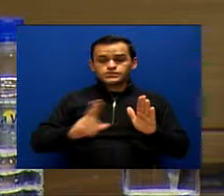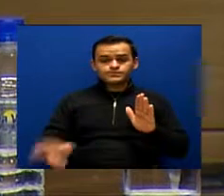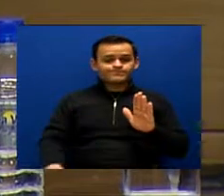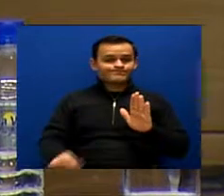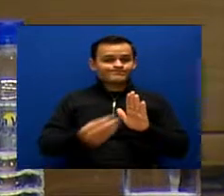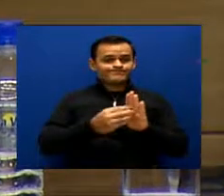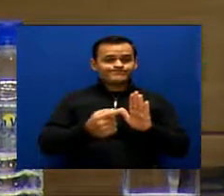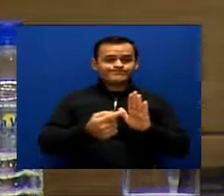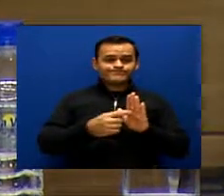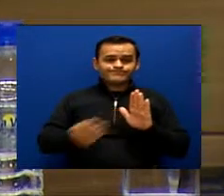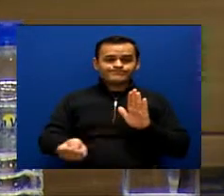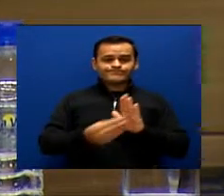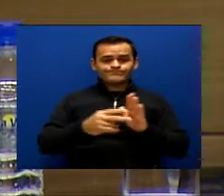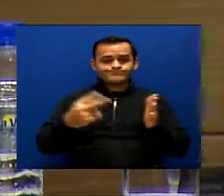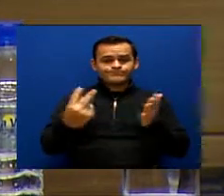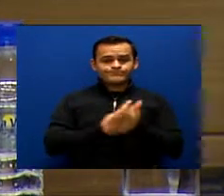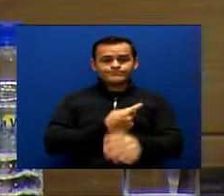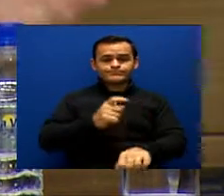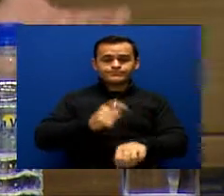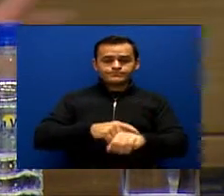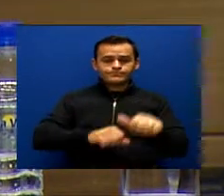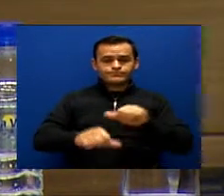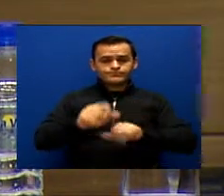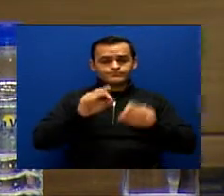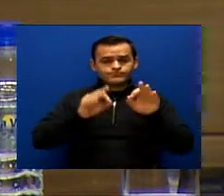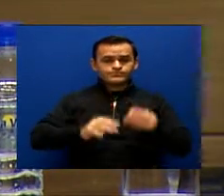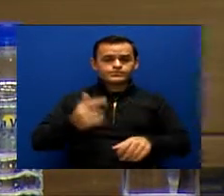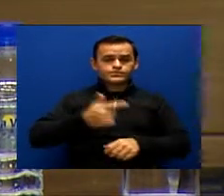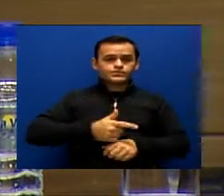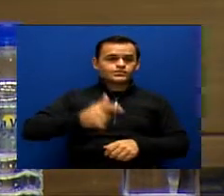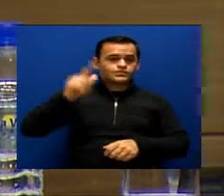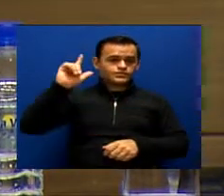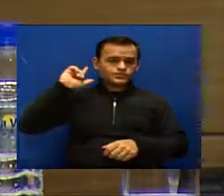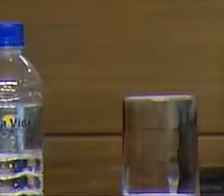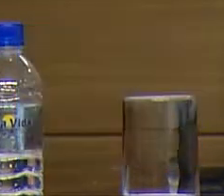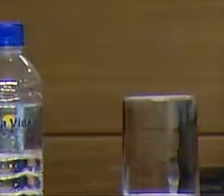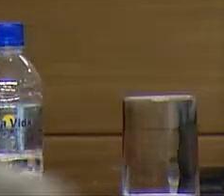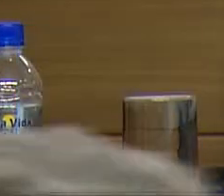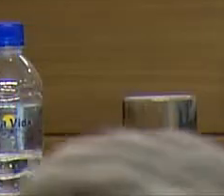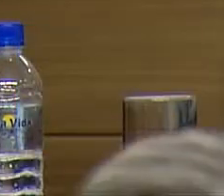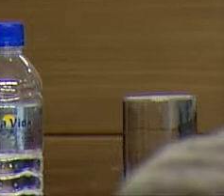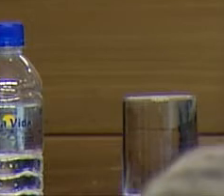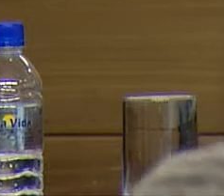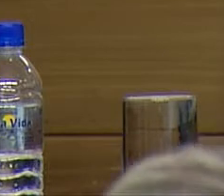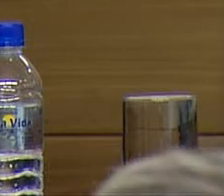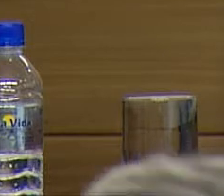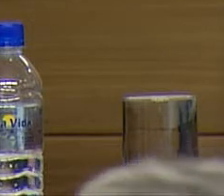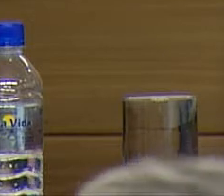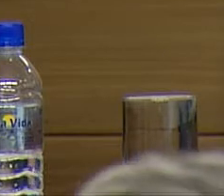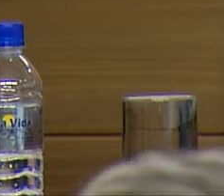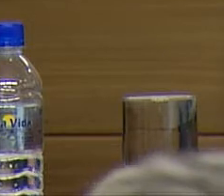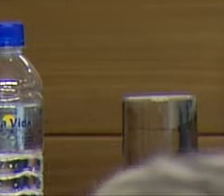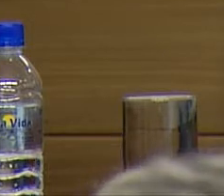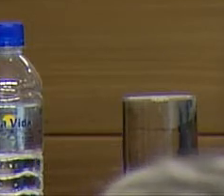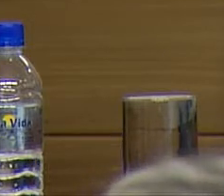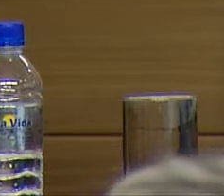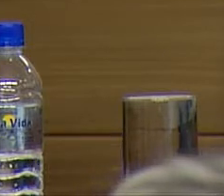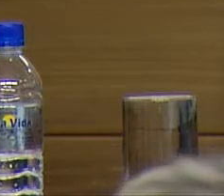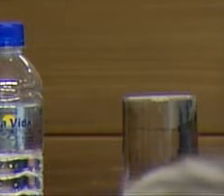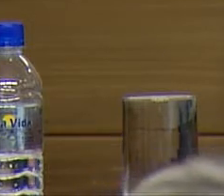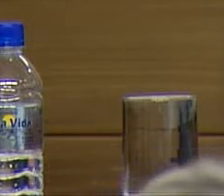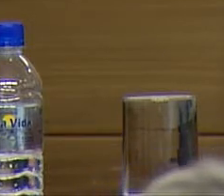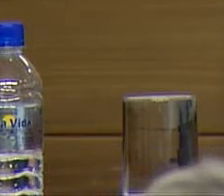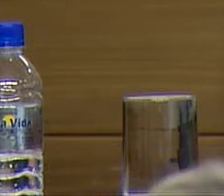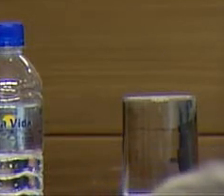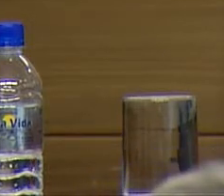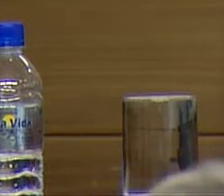o tempo hábil para a gente fazer essa mudança, que foi ontem praticamente, né, que nós ficamos sabendo, então não deu. O presidente Salatiel também está aí do sindicato, sabe